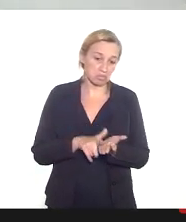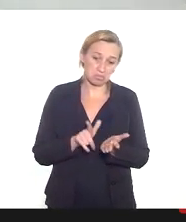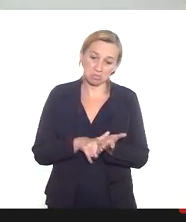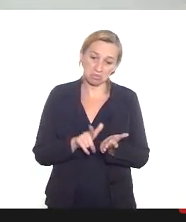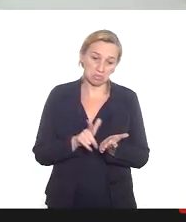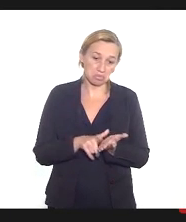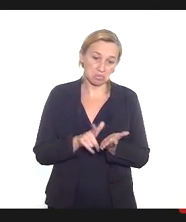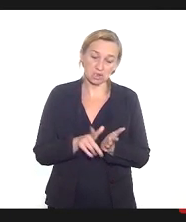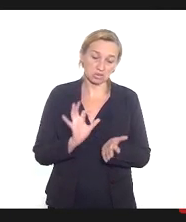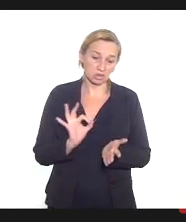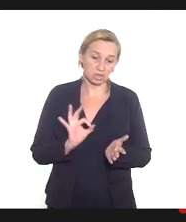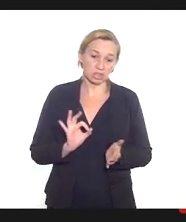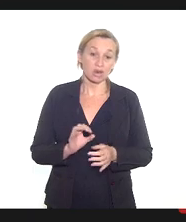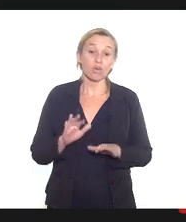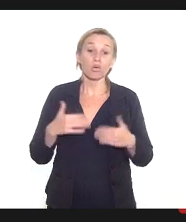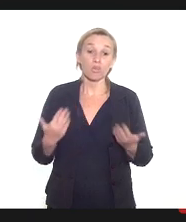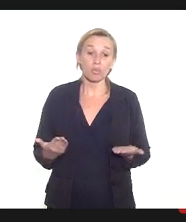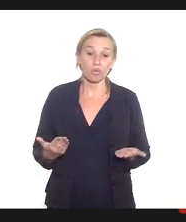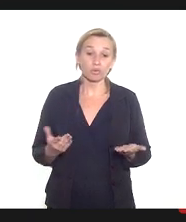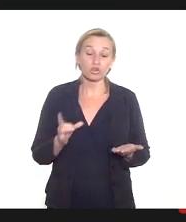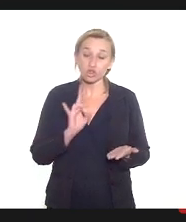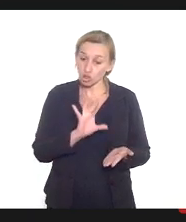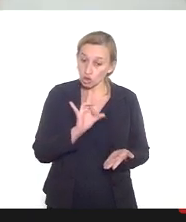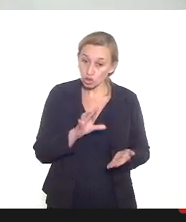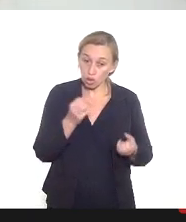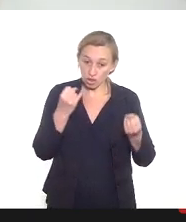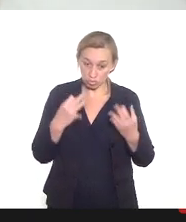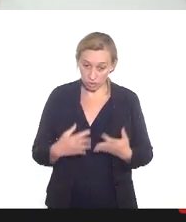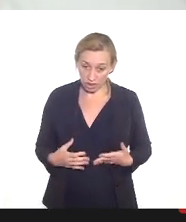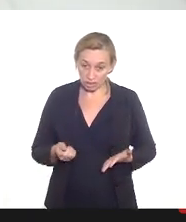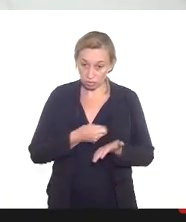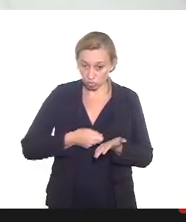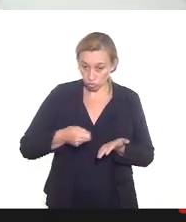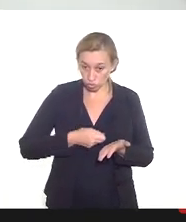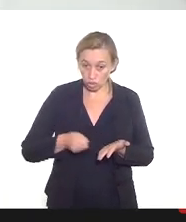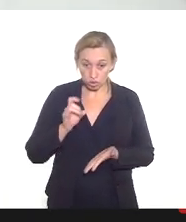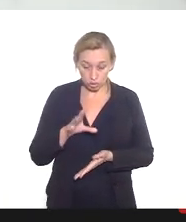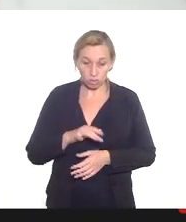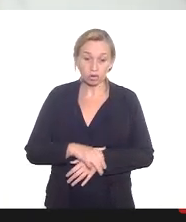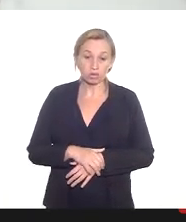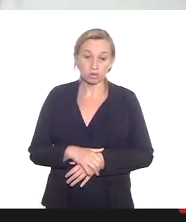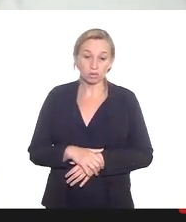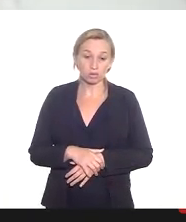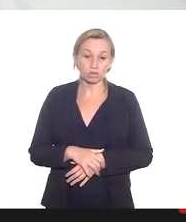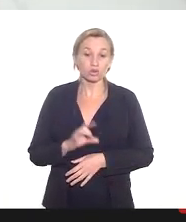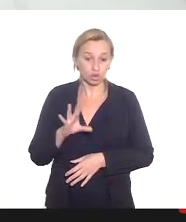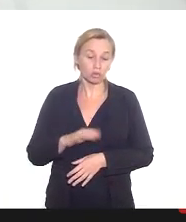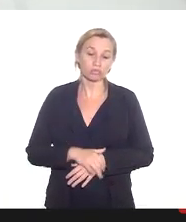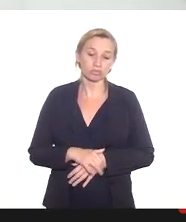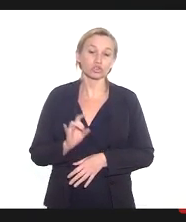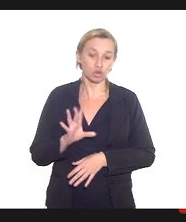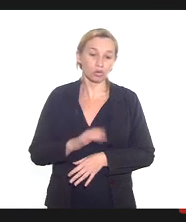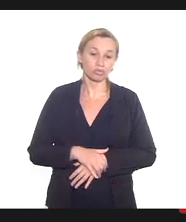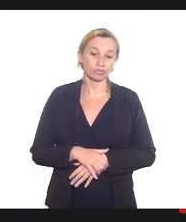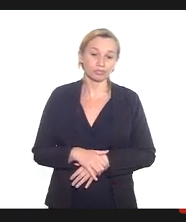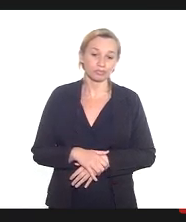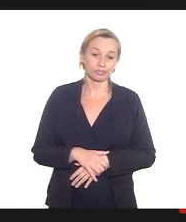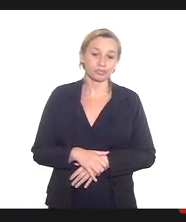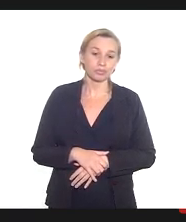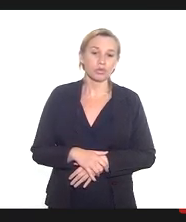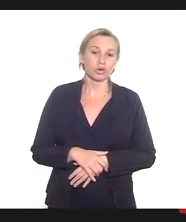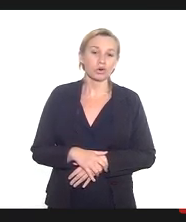a só um termo de esclarecimento né Clemente o termo descreve assim Bentinho Qual o termo